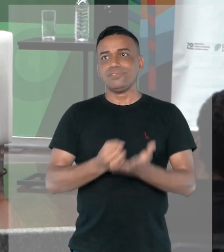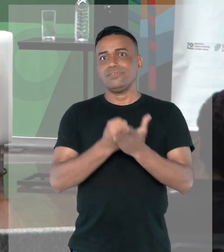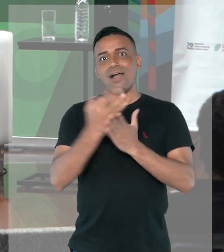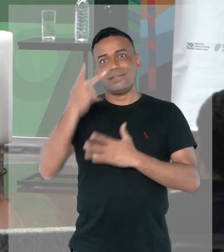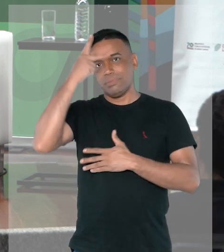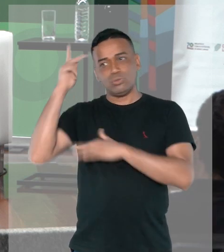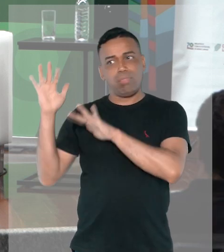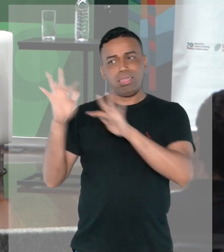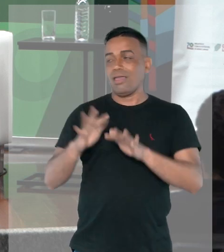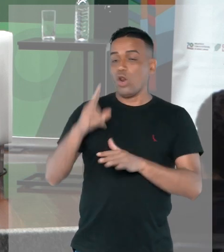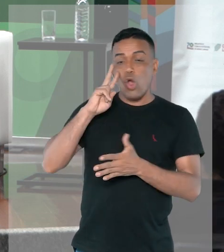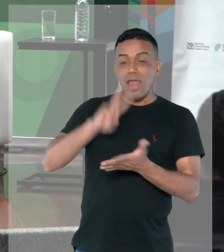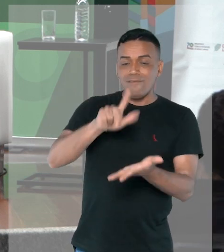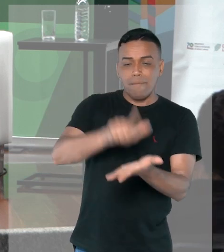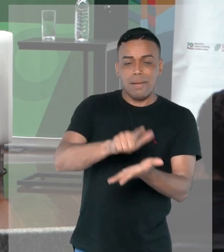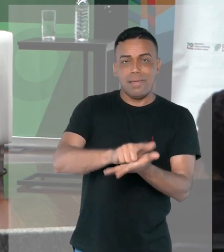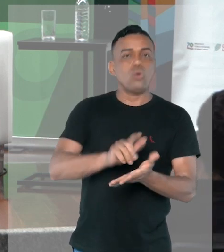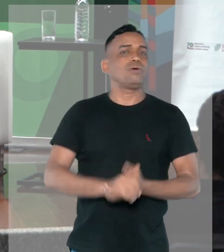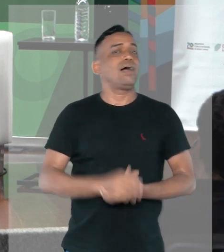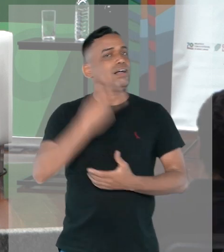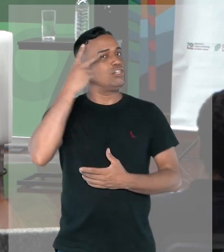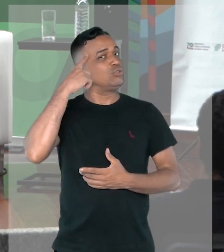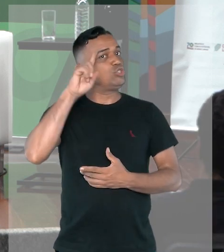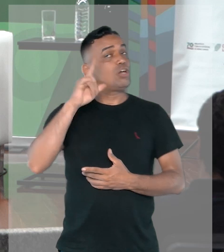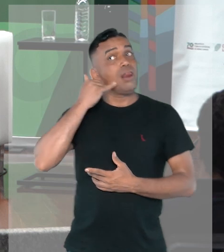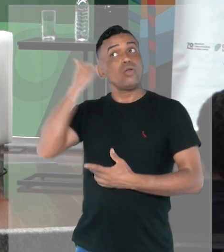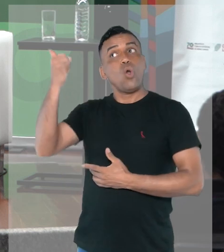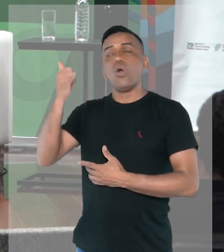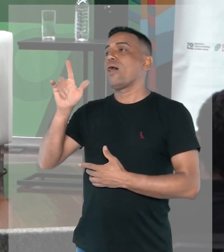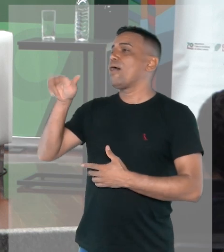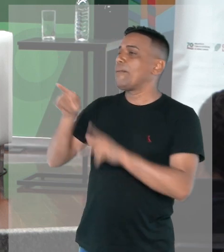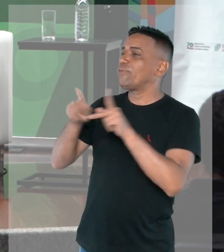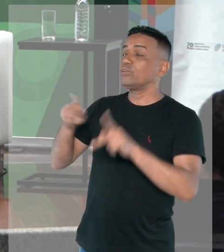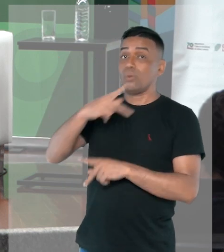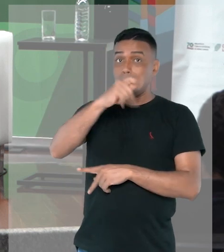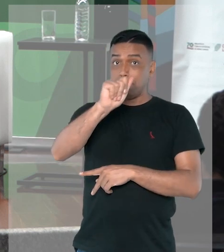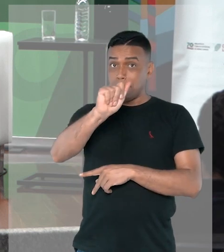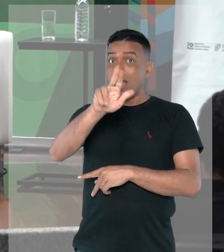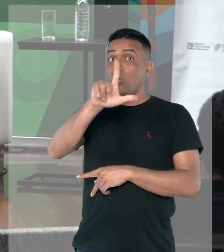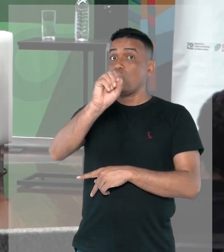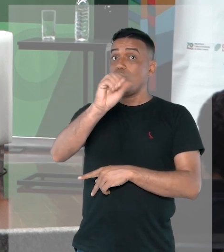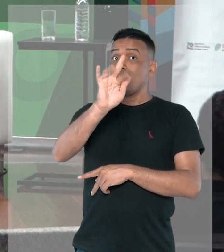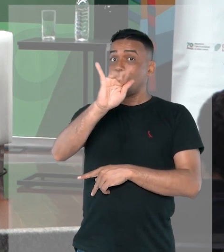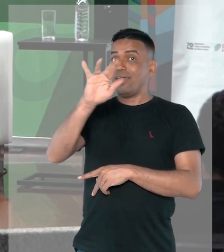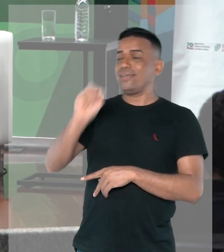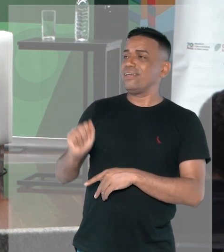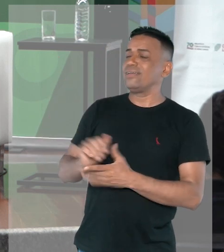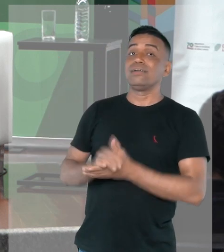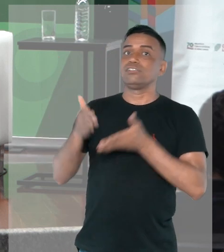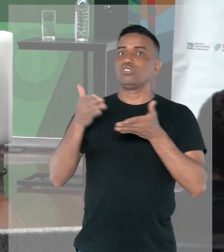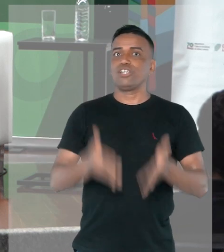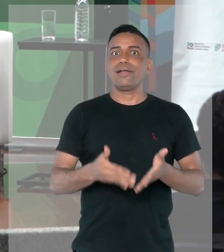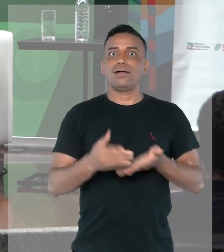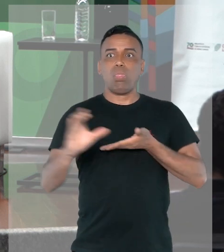com ele e tudo, e ele olhava o papelzinho. Diz que um dia ele pegou para o professor, para o Paulo Freire, e disse assim, professor, estão chegando